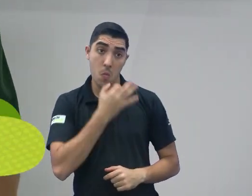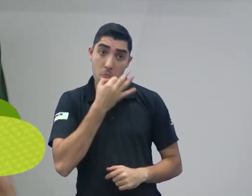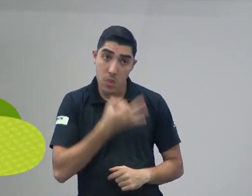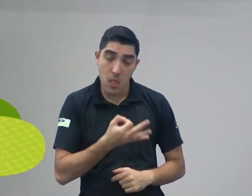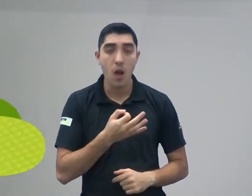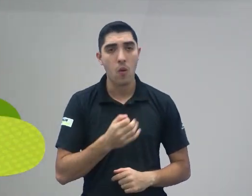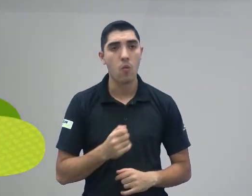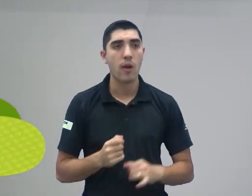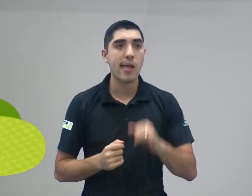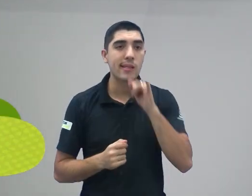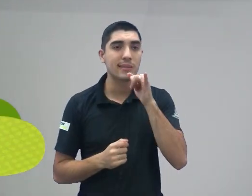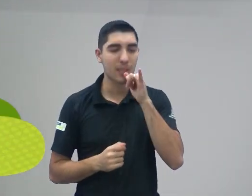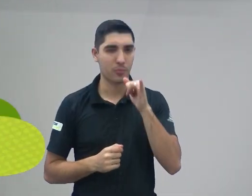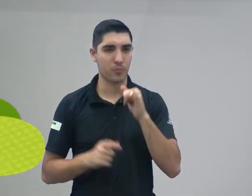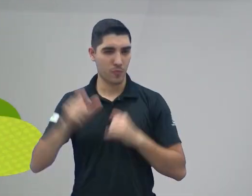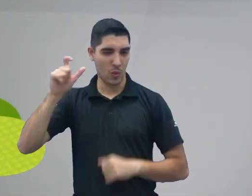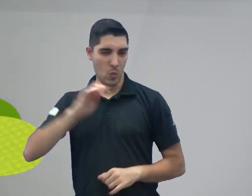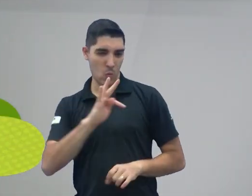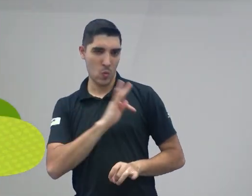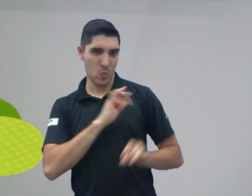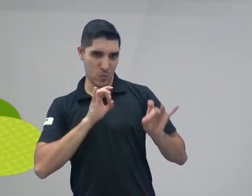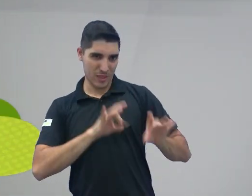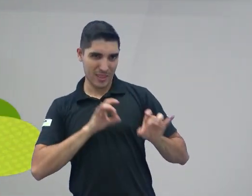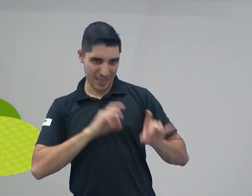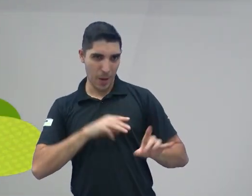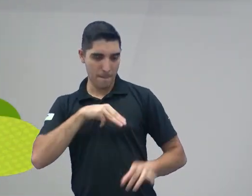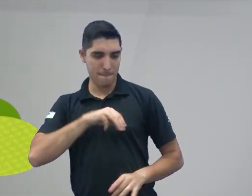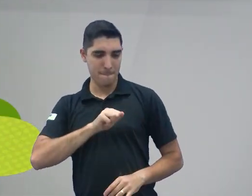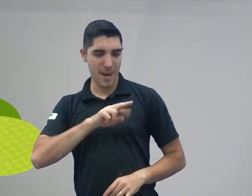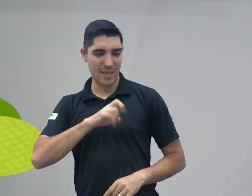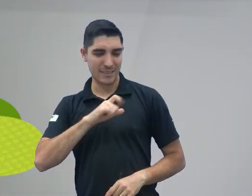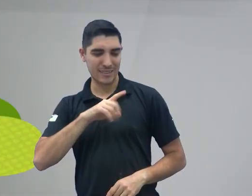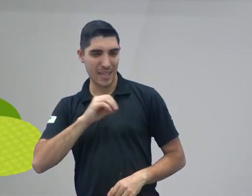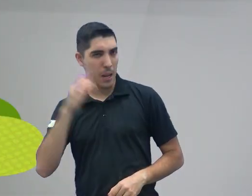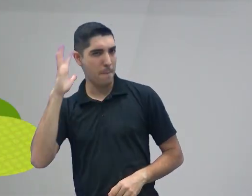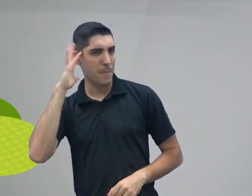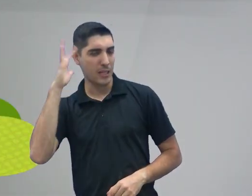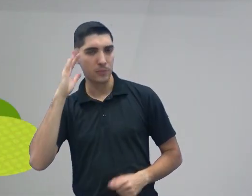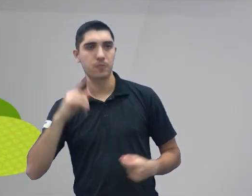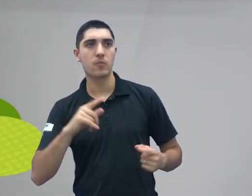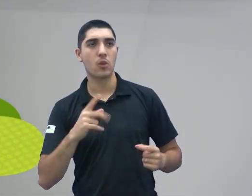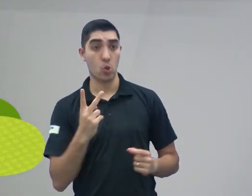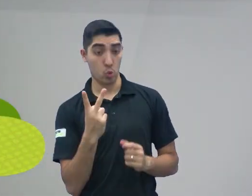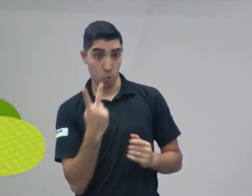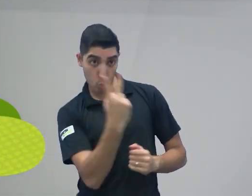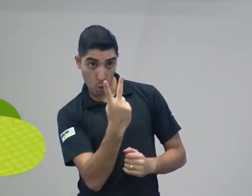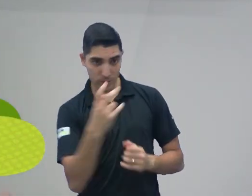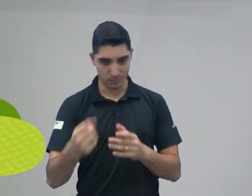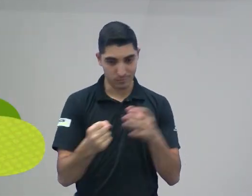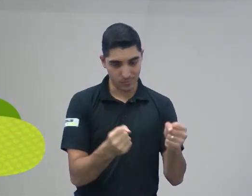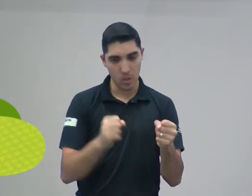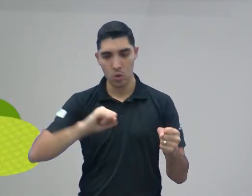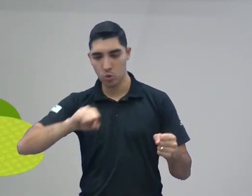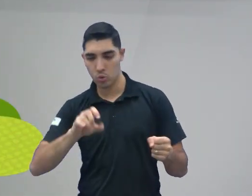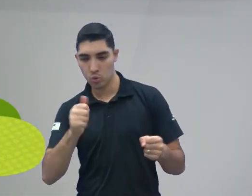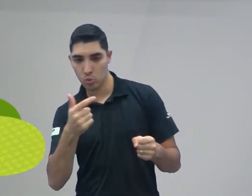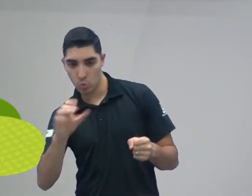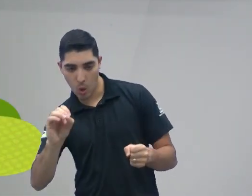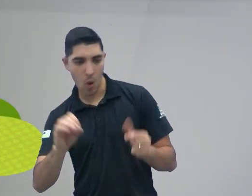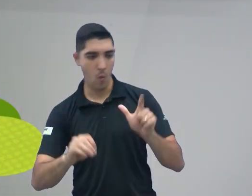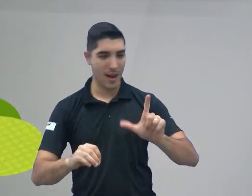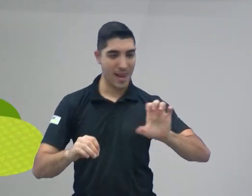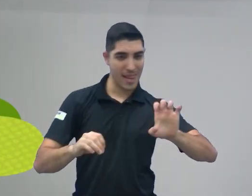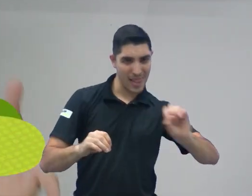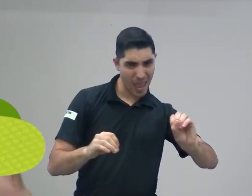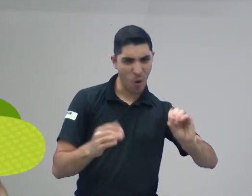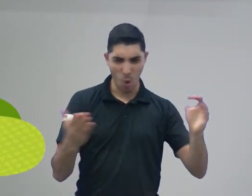para a postura do Marcelo Marelli, se ele imaginava uma dupla de zaga entre João Ramos e Léo Rigo, não faz sentido ele mudar agora por conta do erro individual.